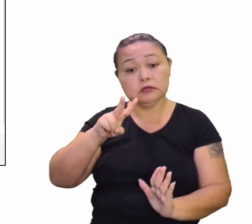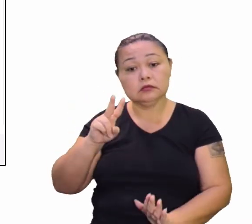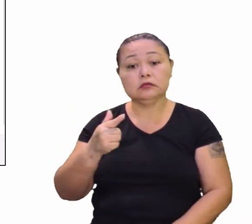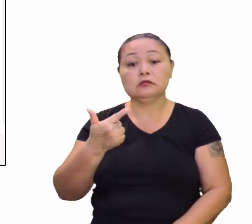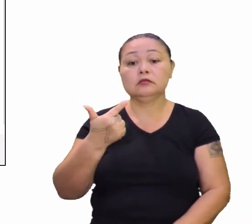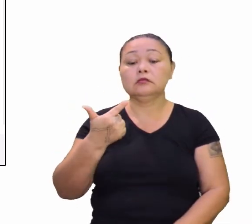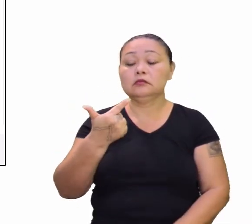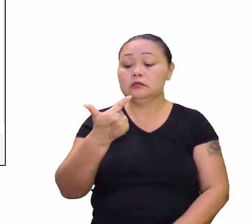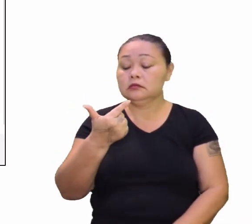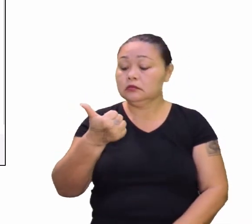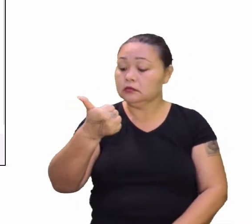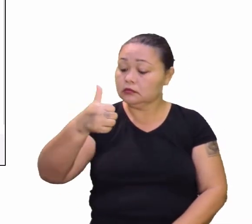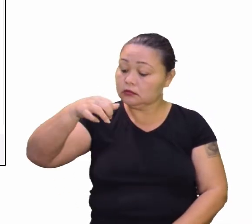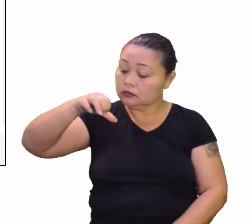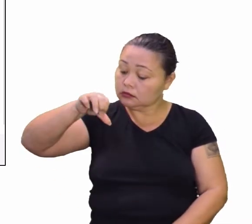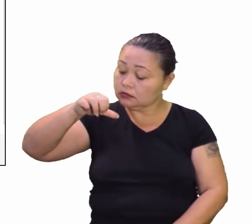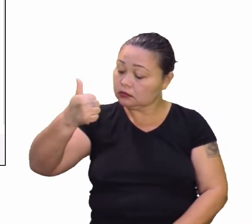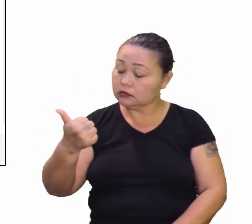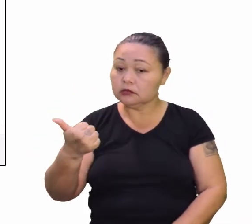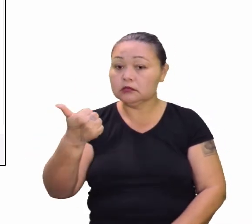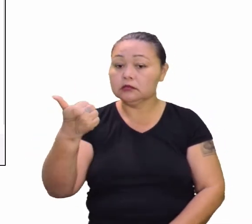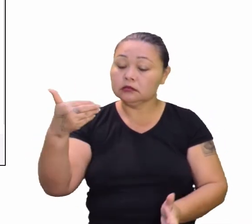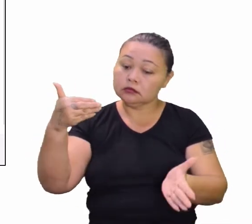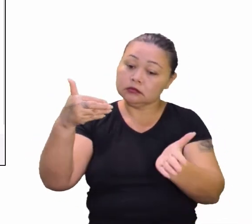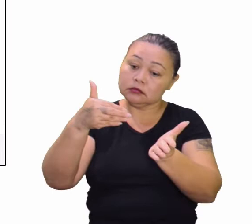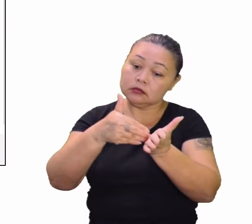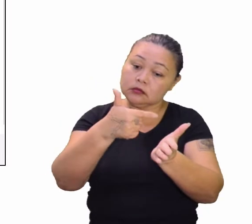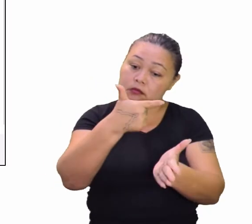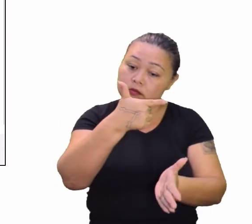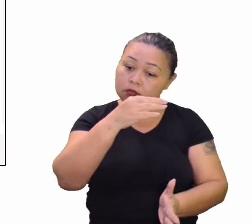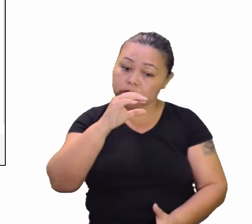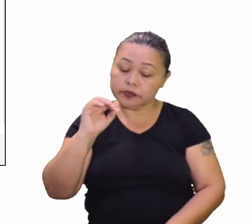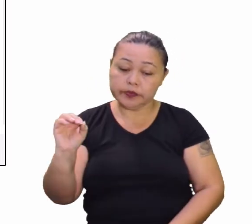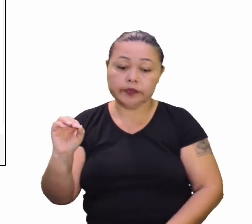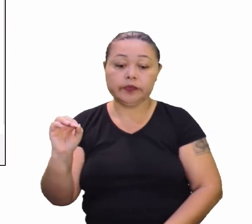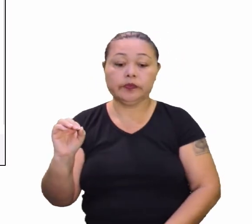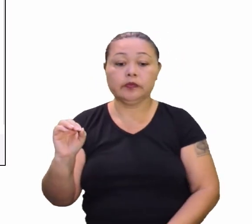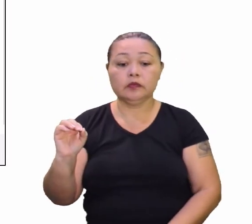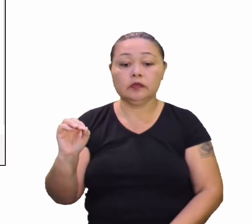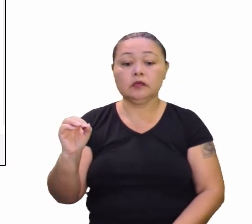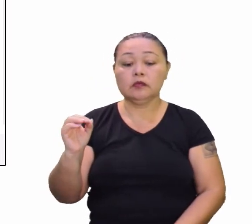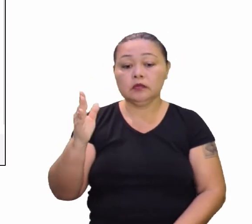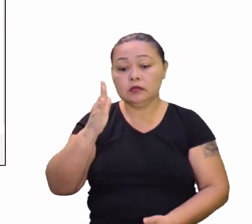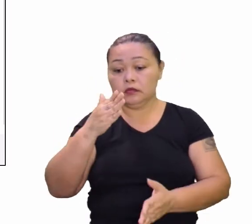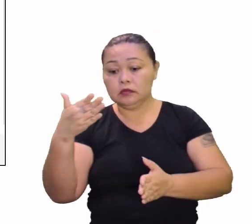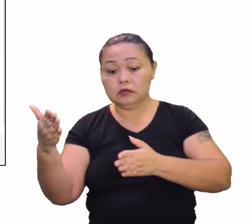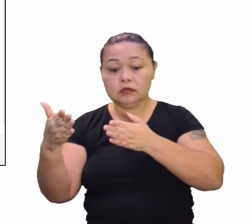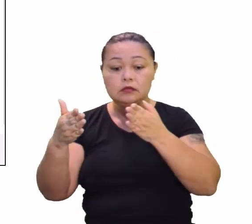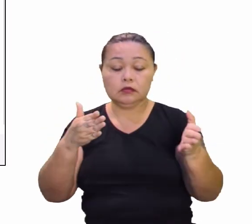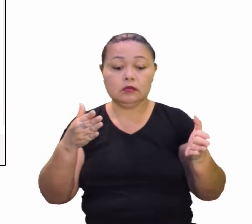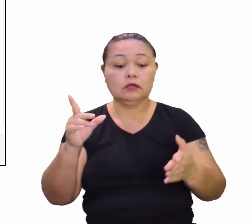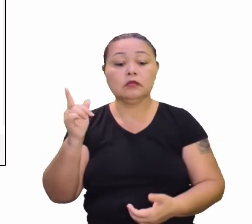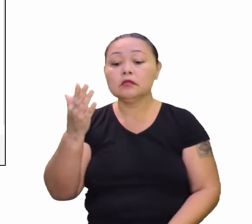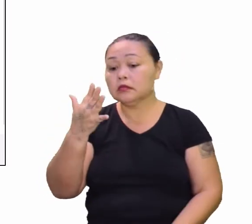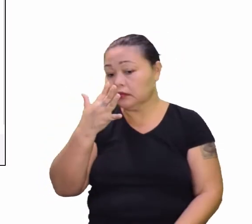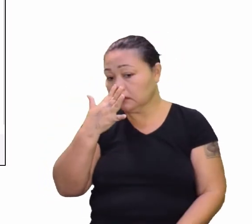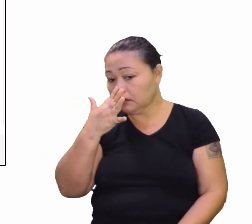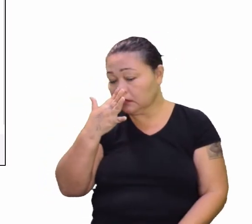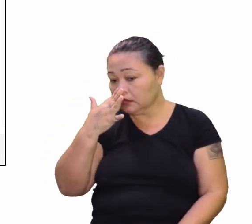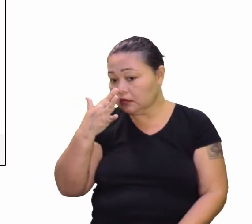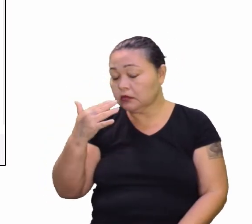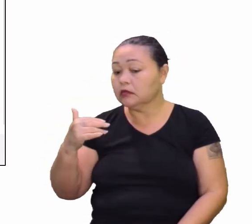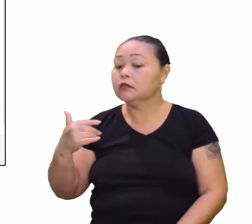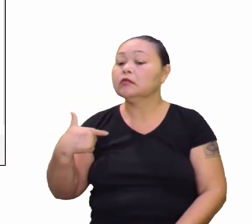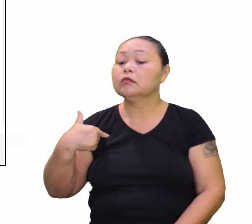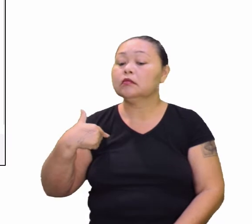de 1991 e a mulheres de 1991, também dividido, né? Então, a gente consegue observar essa